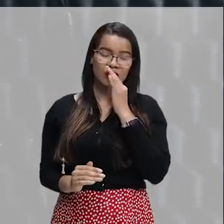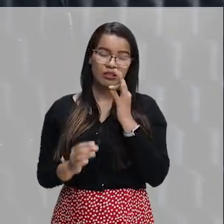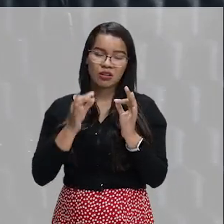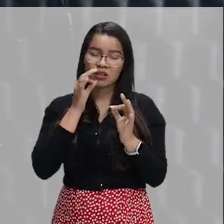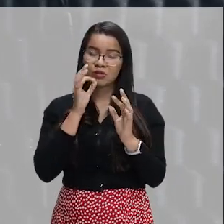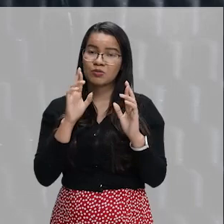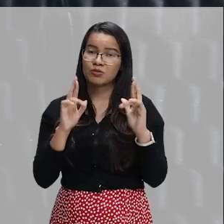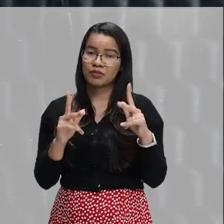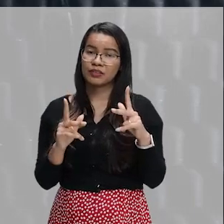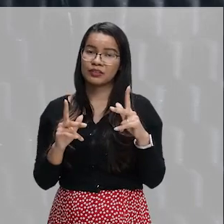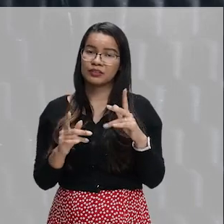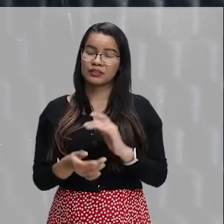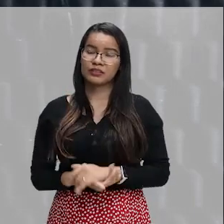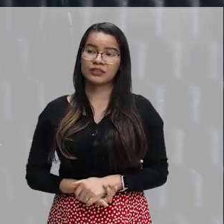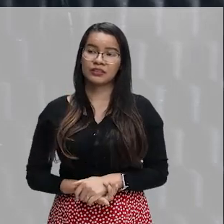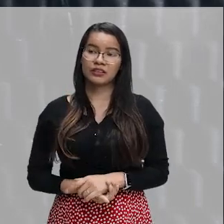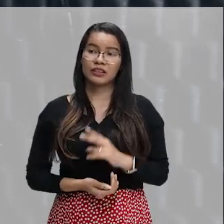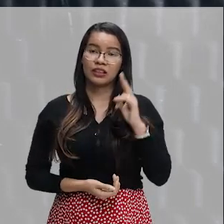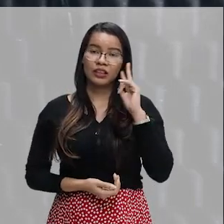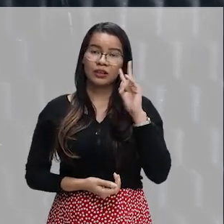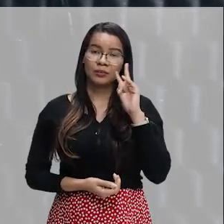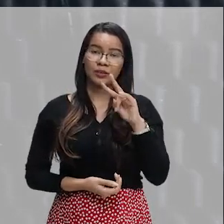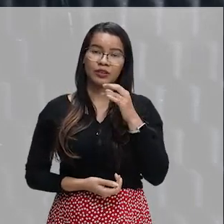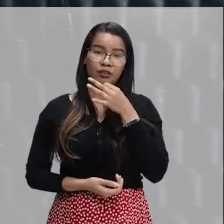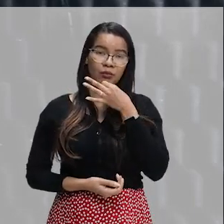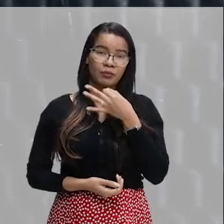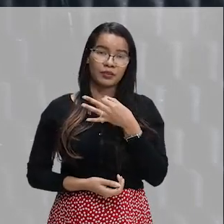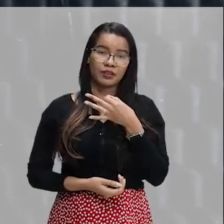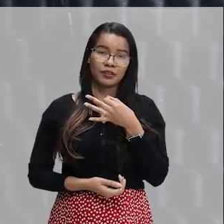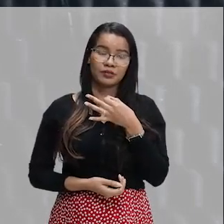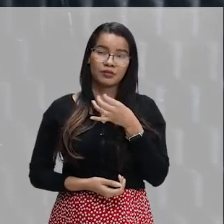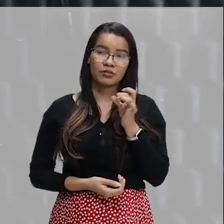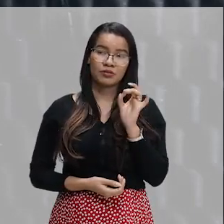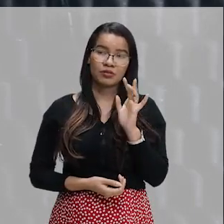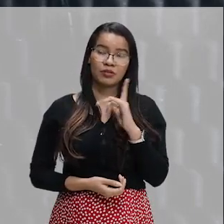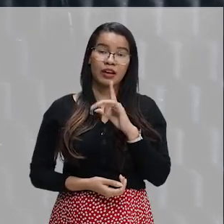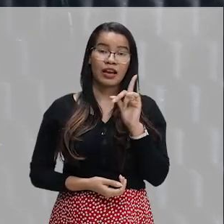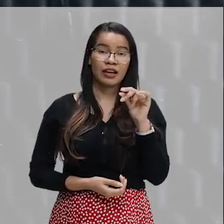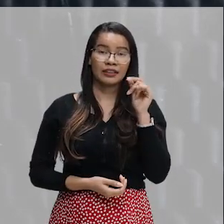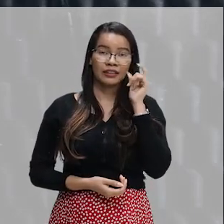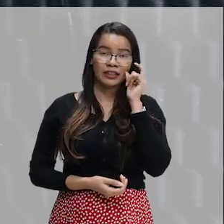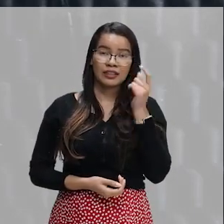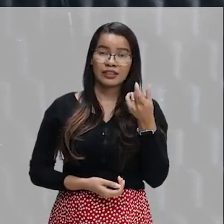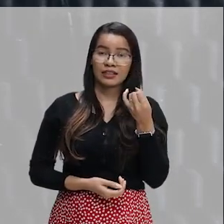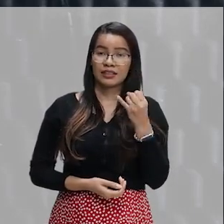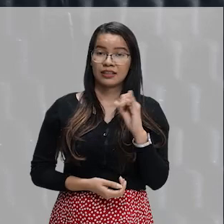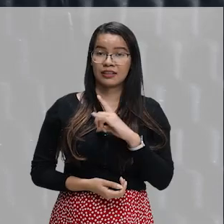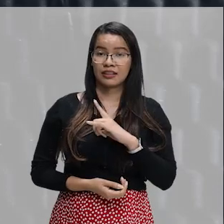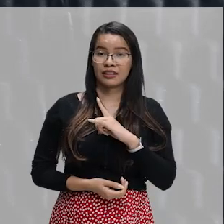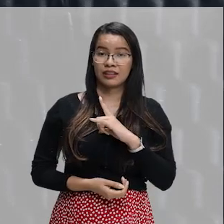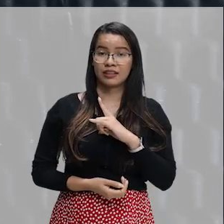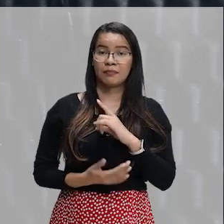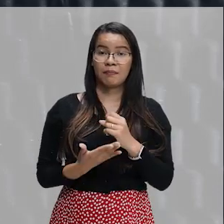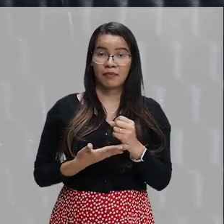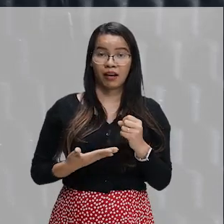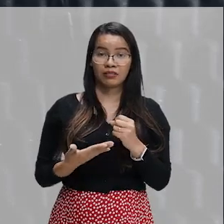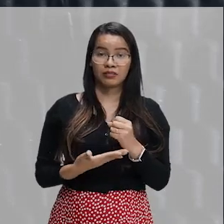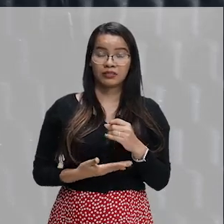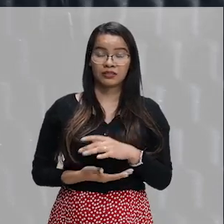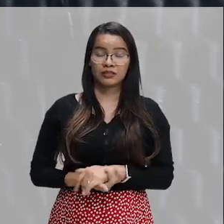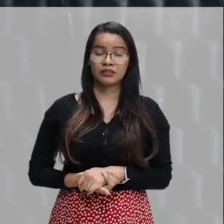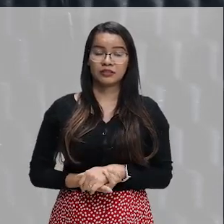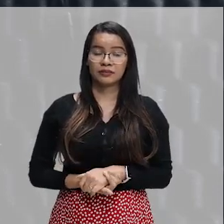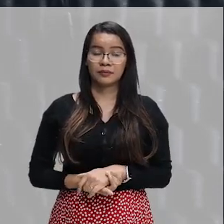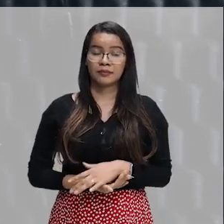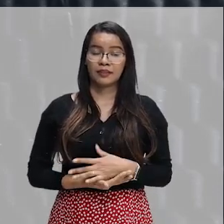pontos de vista, lembrando que ponto de vista só é interessante quando ele tem fundamento. E o Brasil